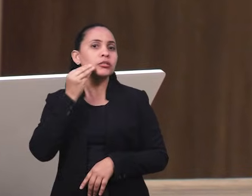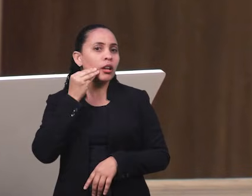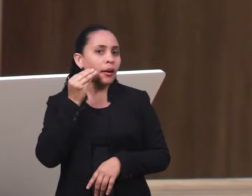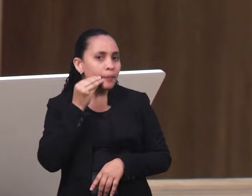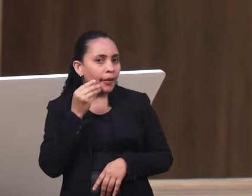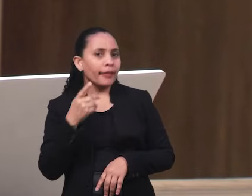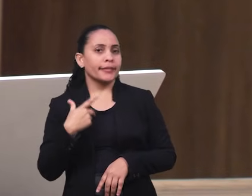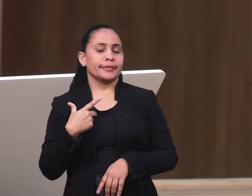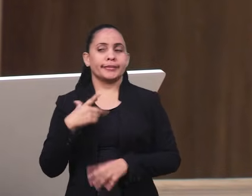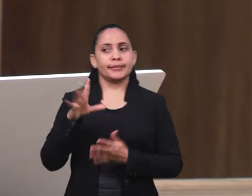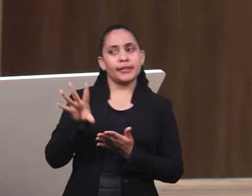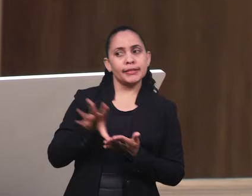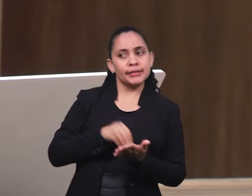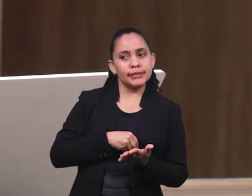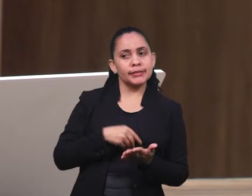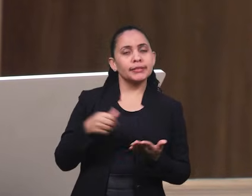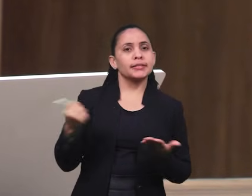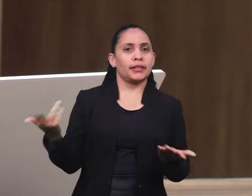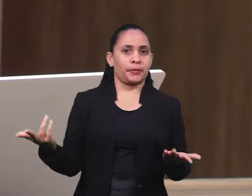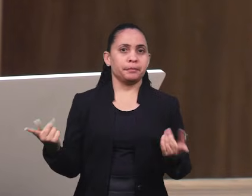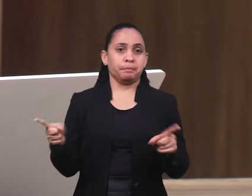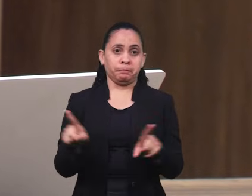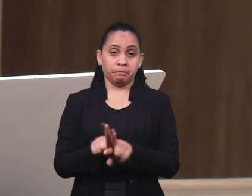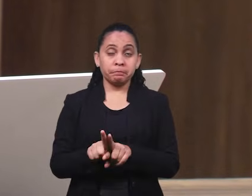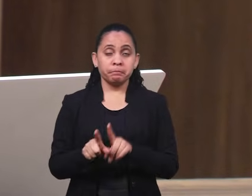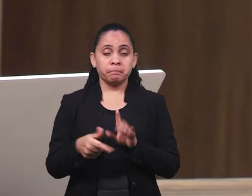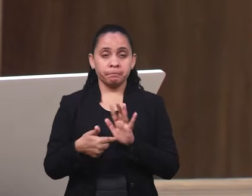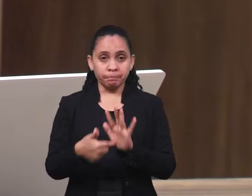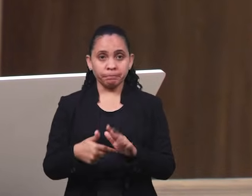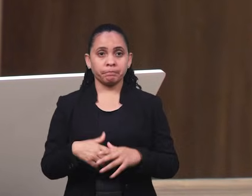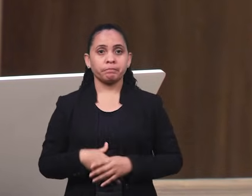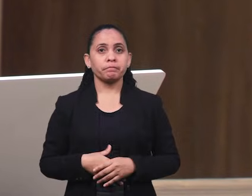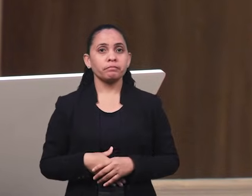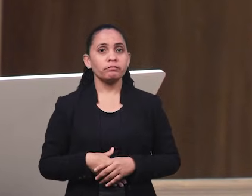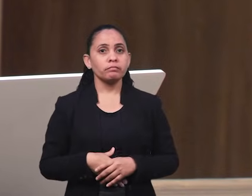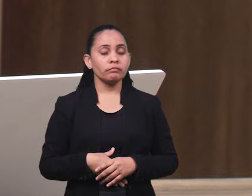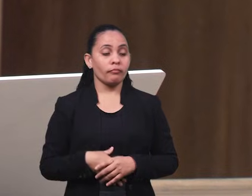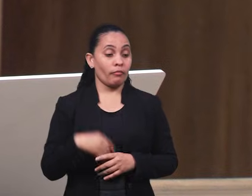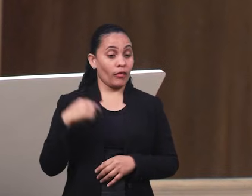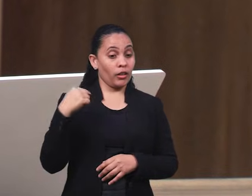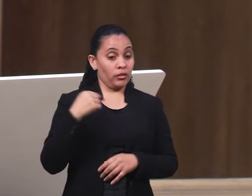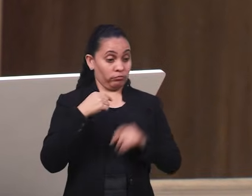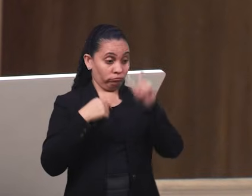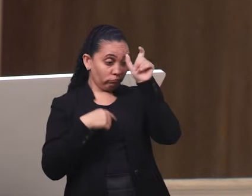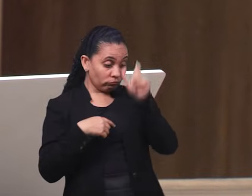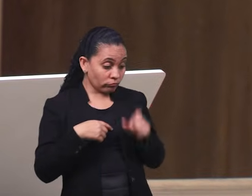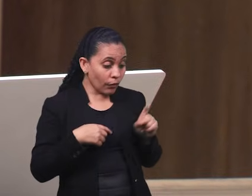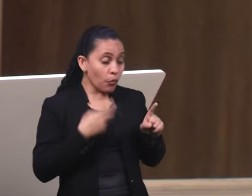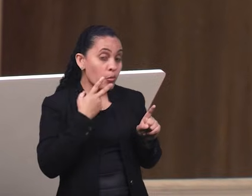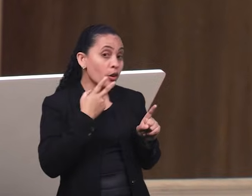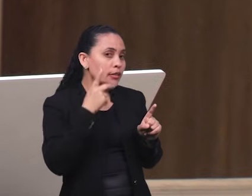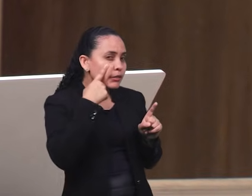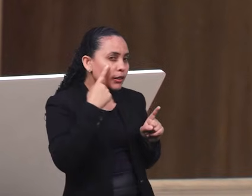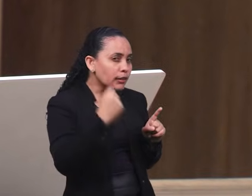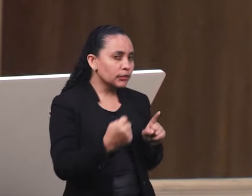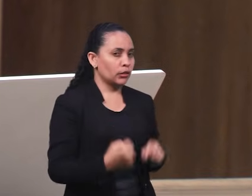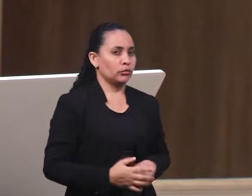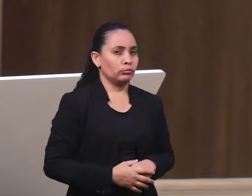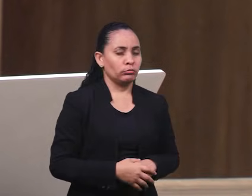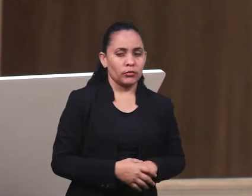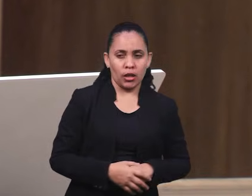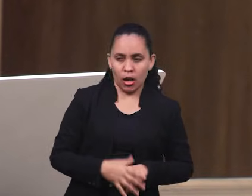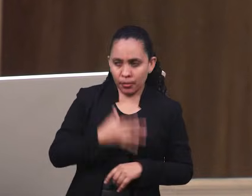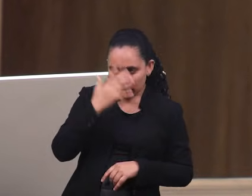e também depois porque havia uma questão seguinte, o Calvino falava uma coisa que era interessante. Ele falava o